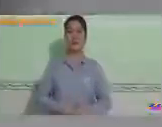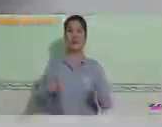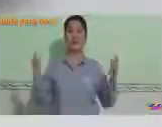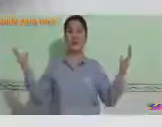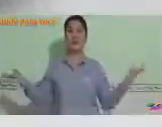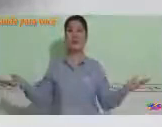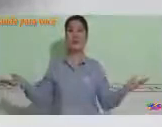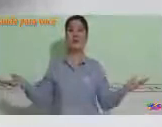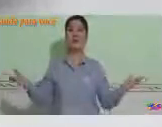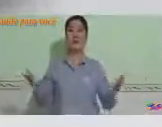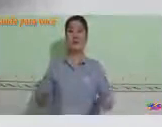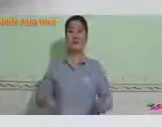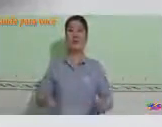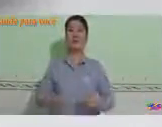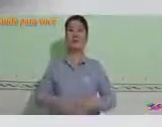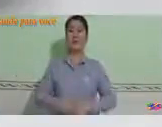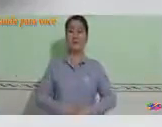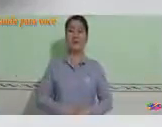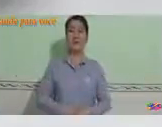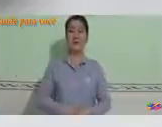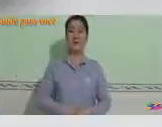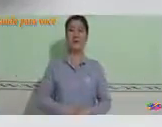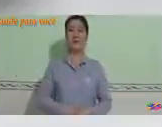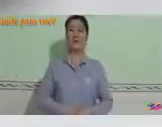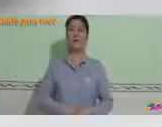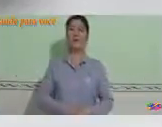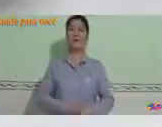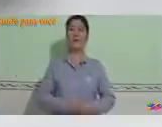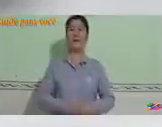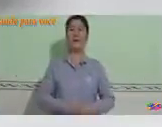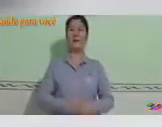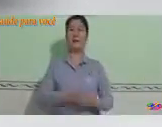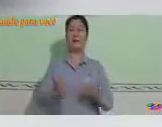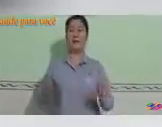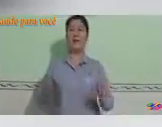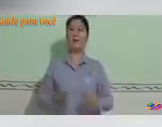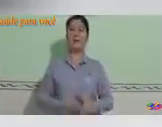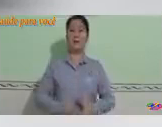Para entender sobre como tratar, confira tratamento do autismo.